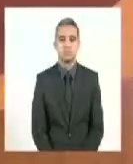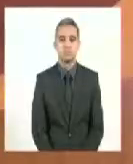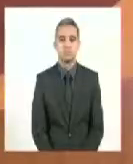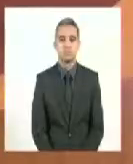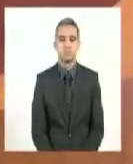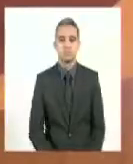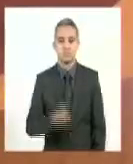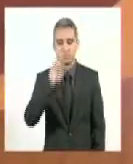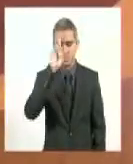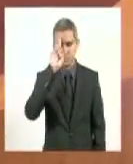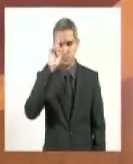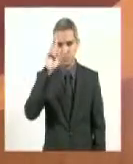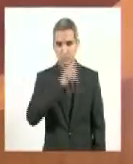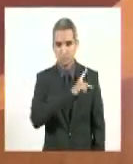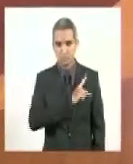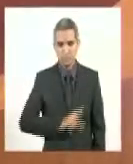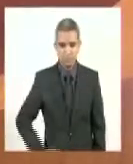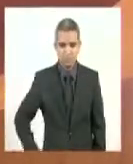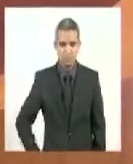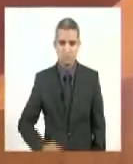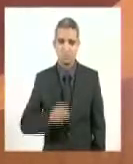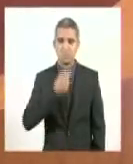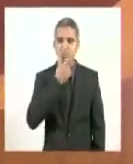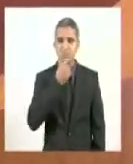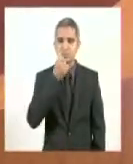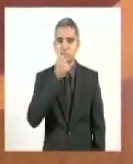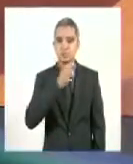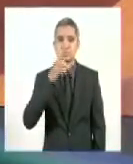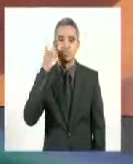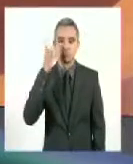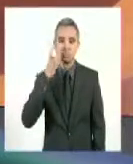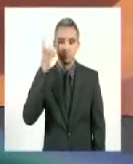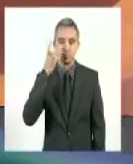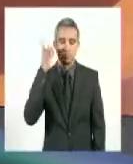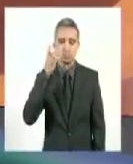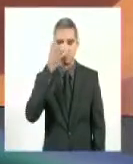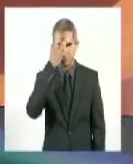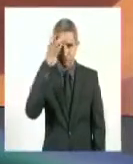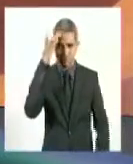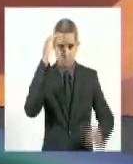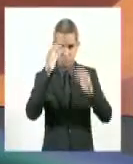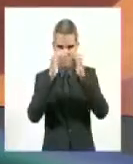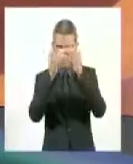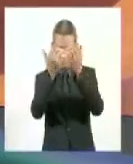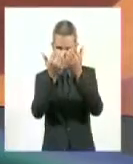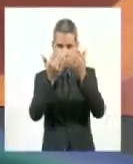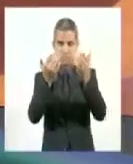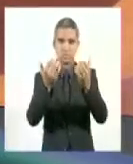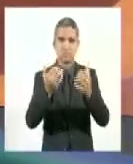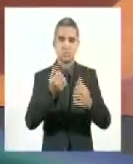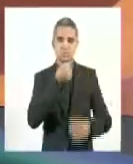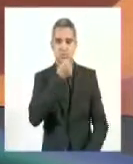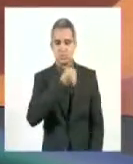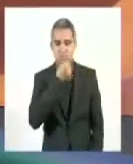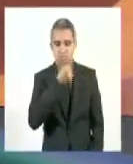Senhor presidente, senhoras e senhores deputados, galeria, imprensa.